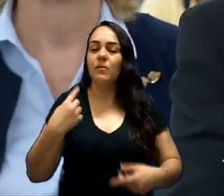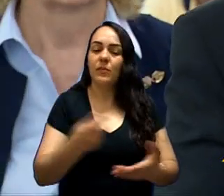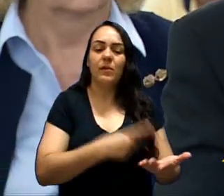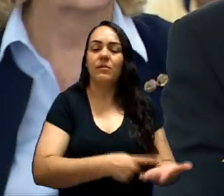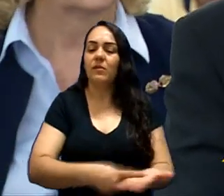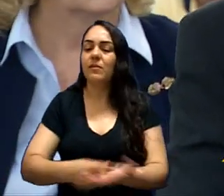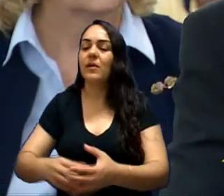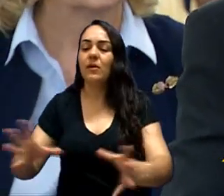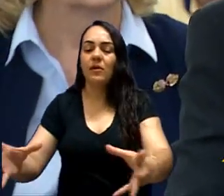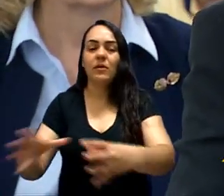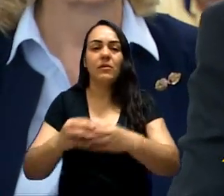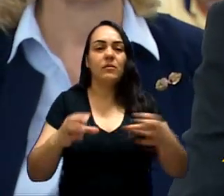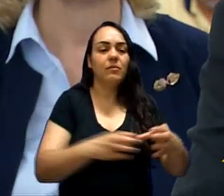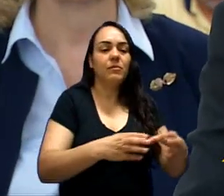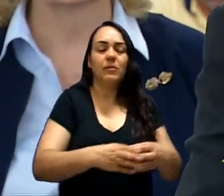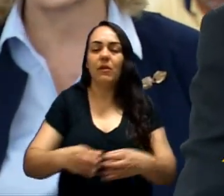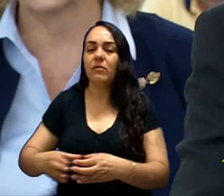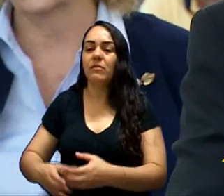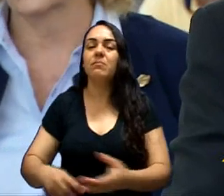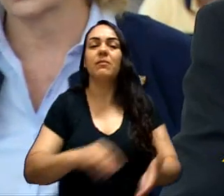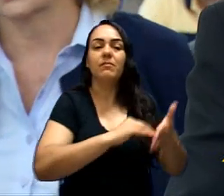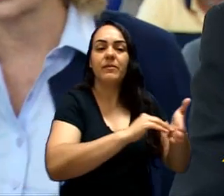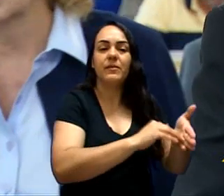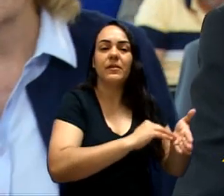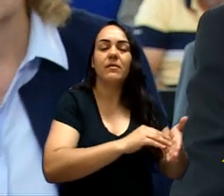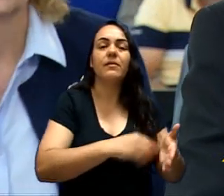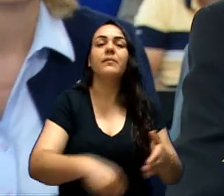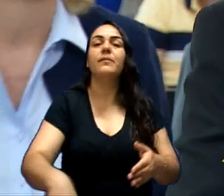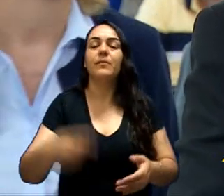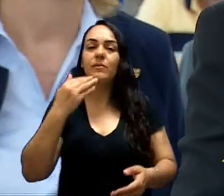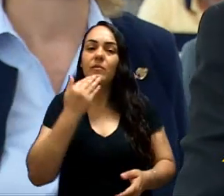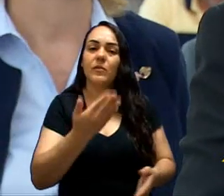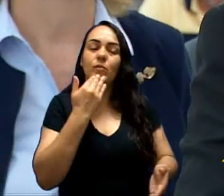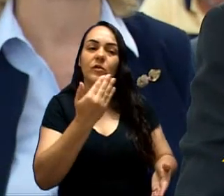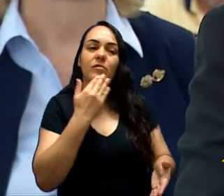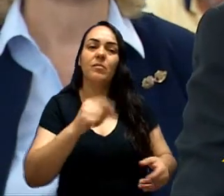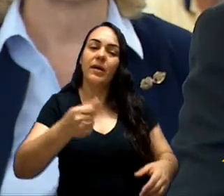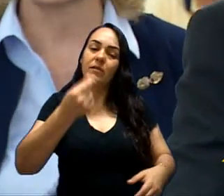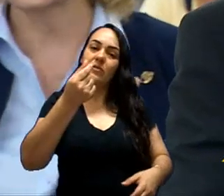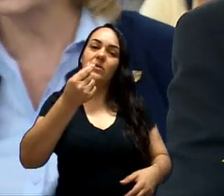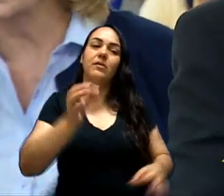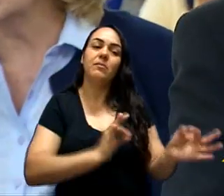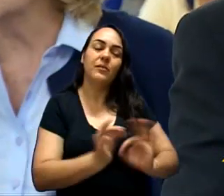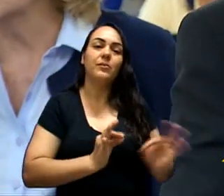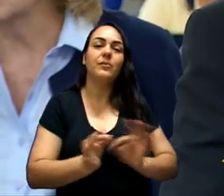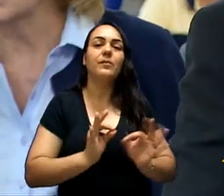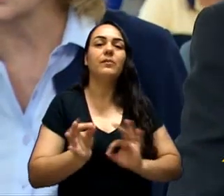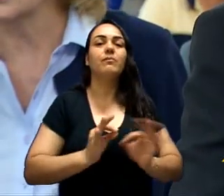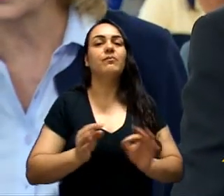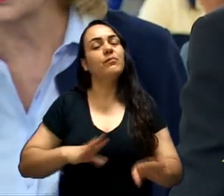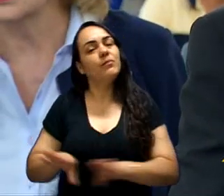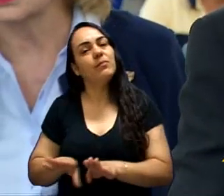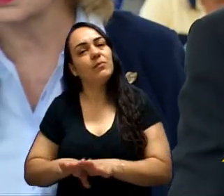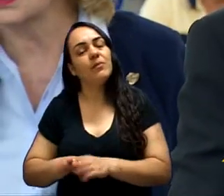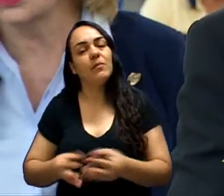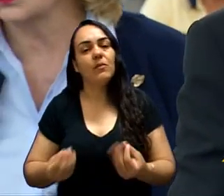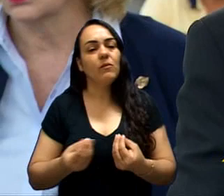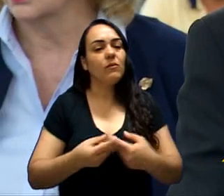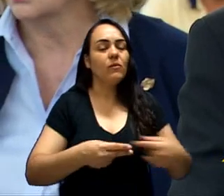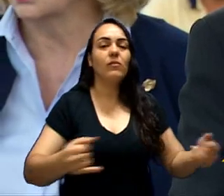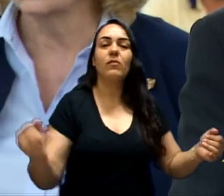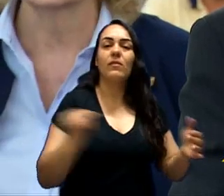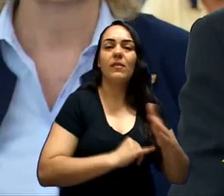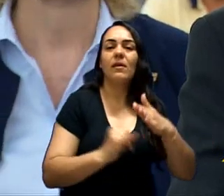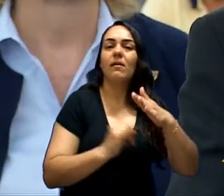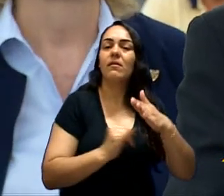todas as secretarias que nos pedem verba e com razão para esse ou aquele projeto. Daí vem muitas instituições sociais